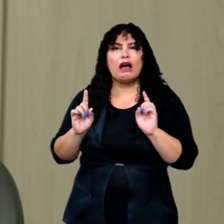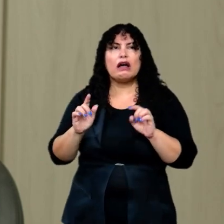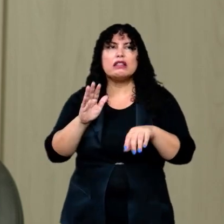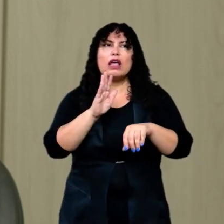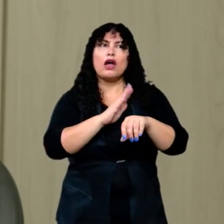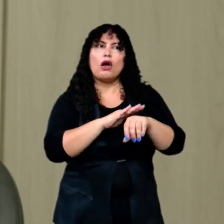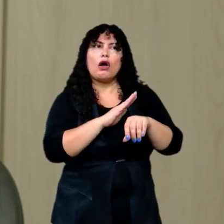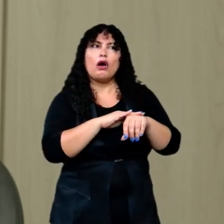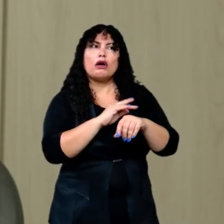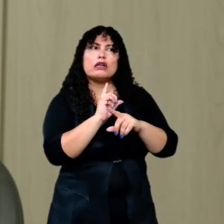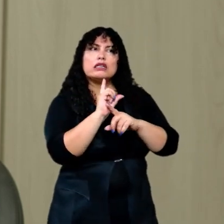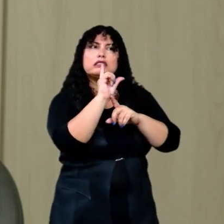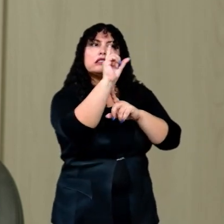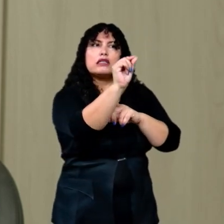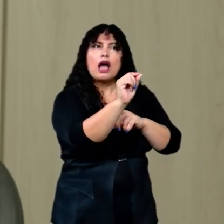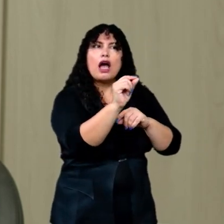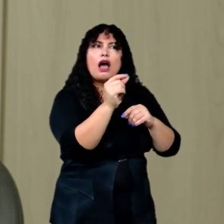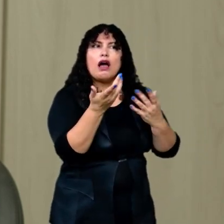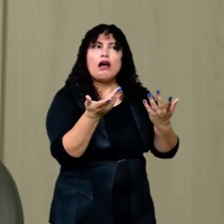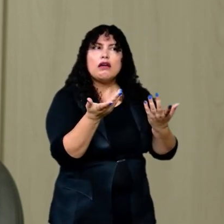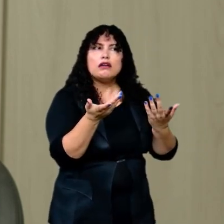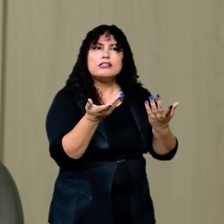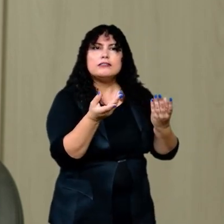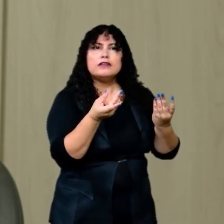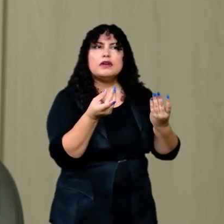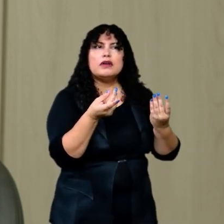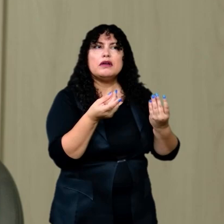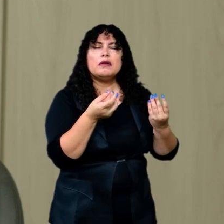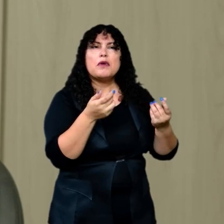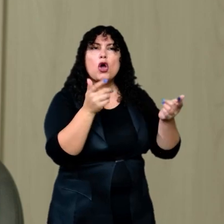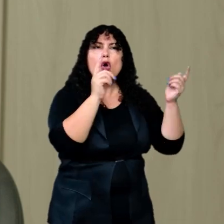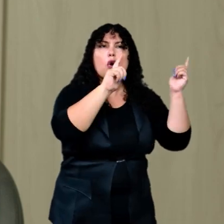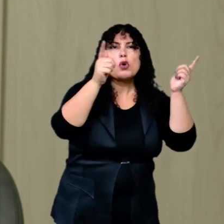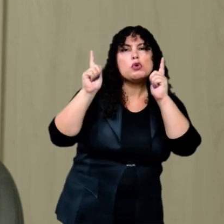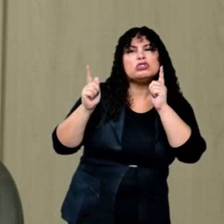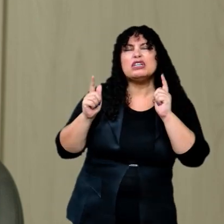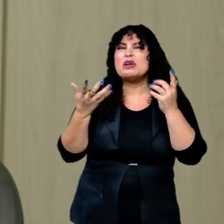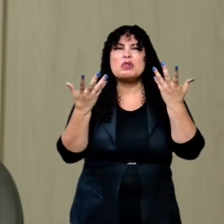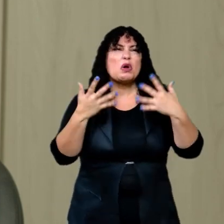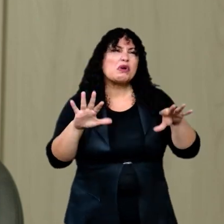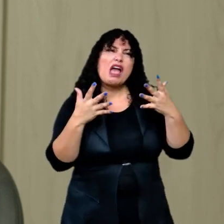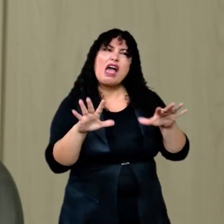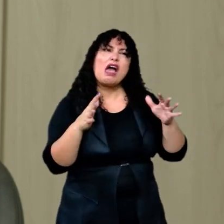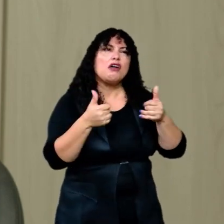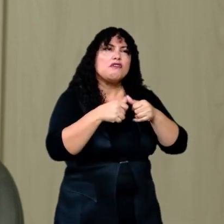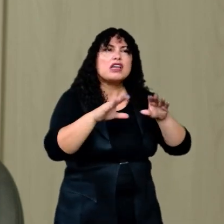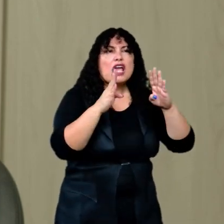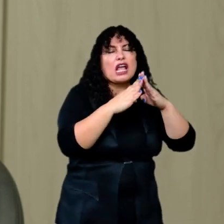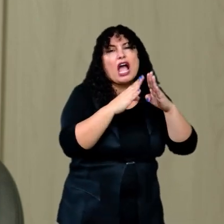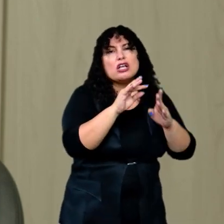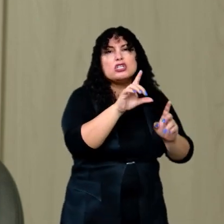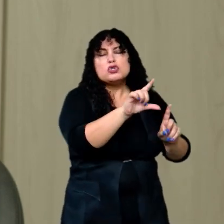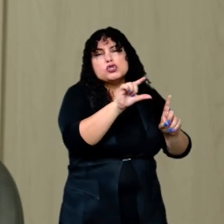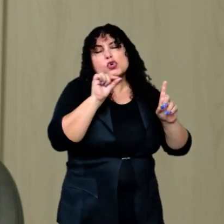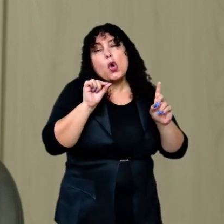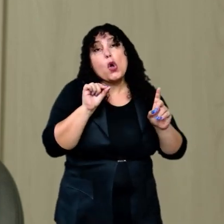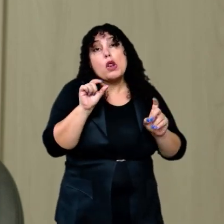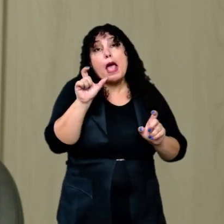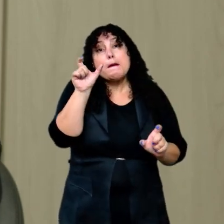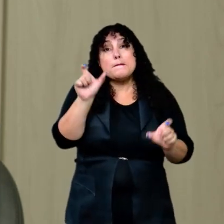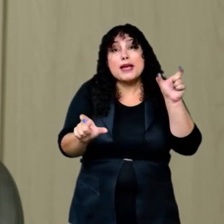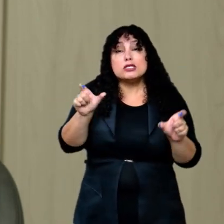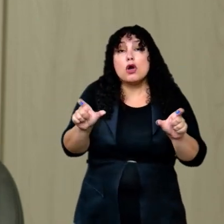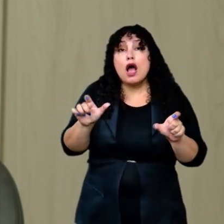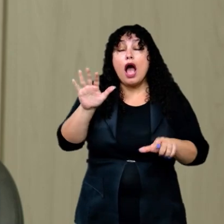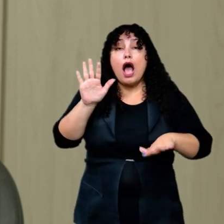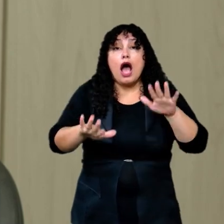hora que a pessoa sai para um happy hour, não, eu não quero, eu quero ficar em casa, eu prefiro. Então, são pessoas que às